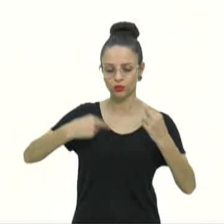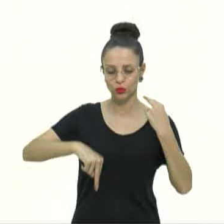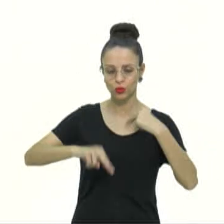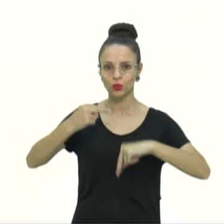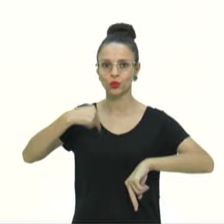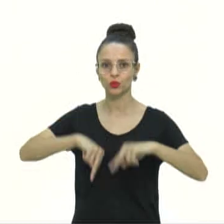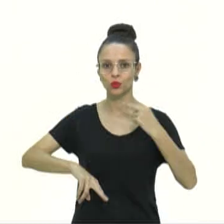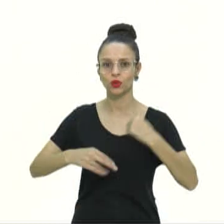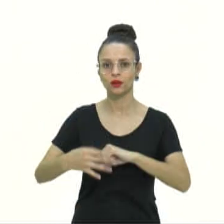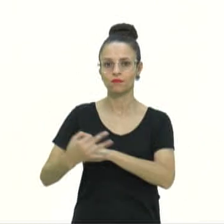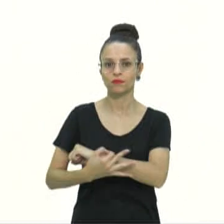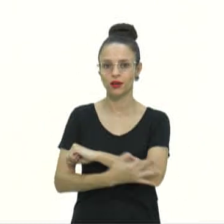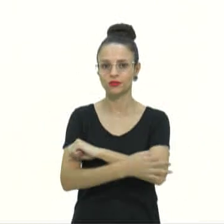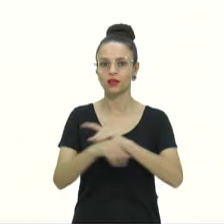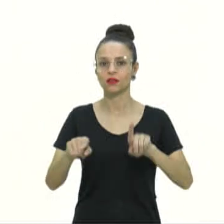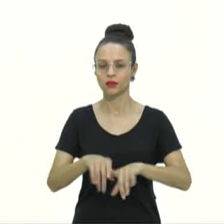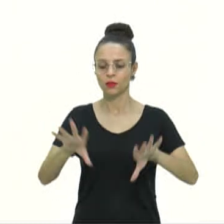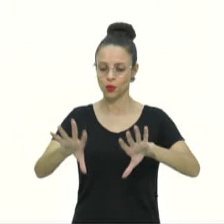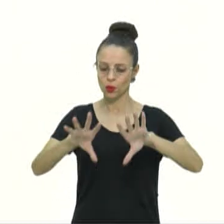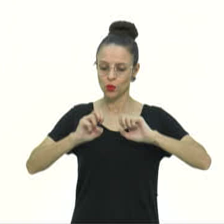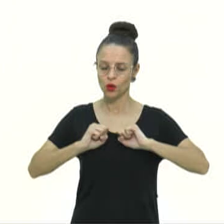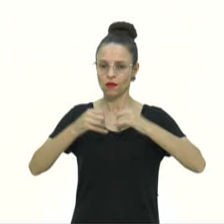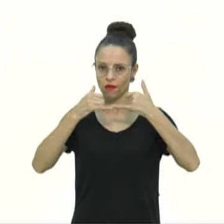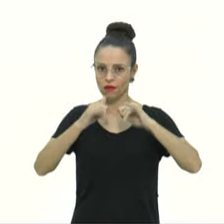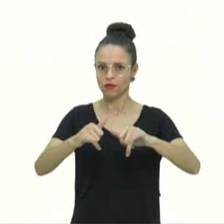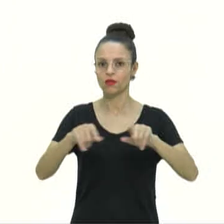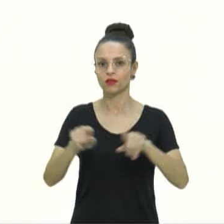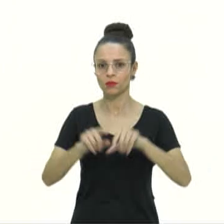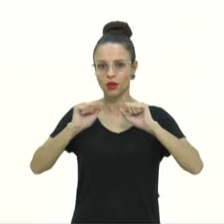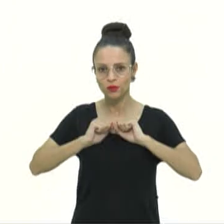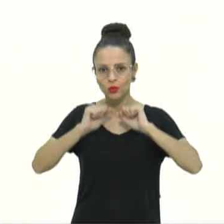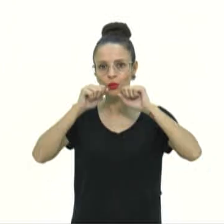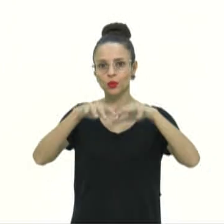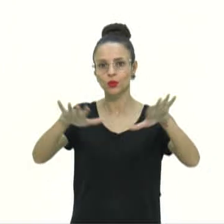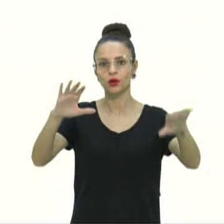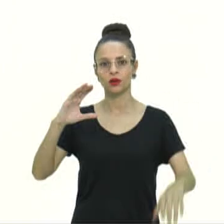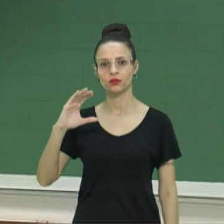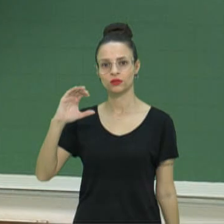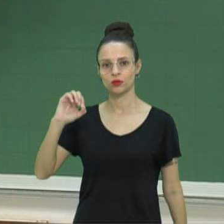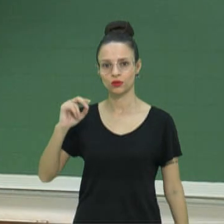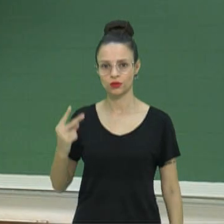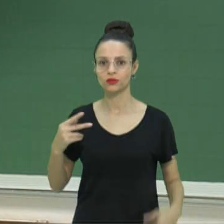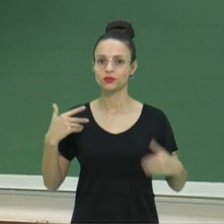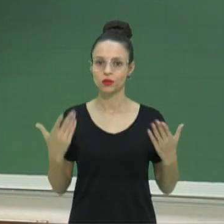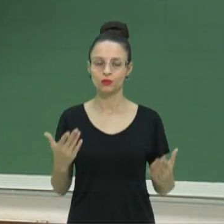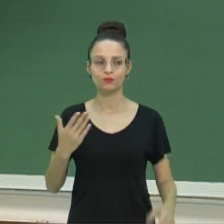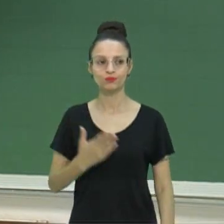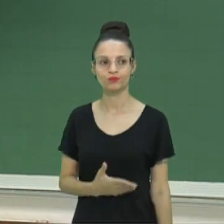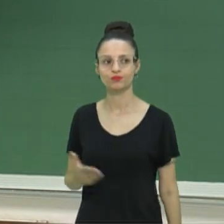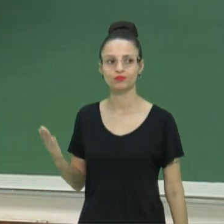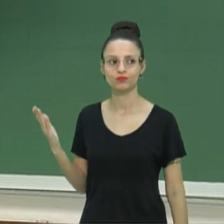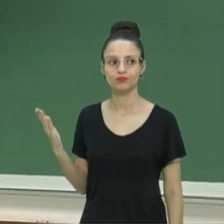para as células, recarregando os níveis de energia e liberamos gás carbônico. Então tem essa situação, né? Então,